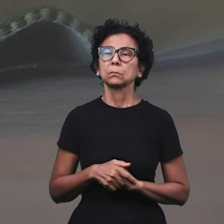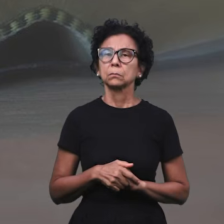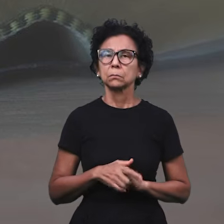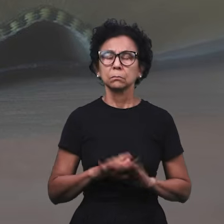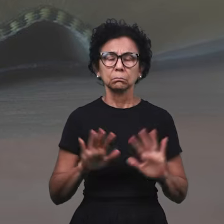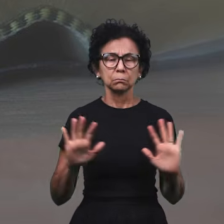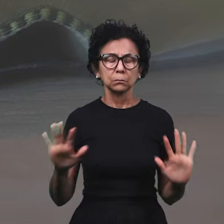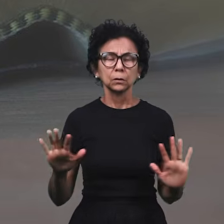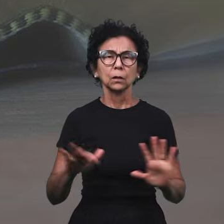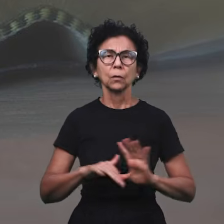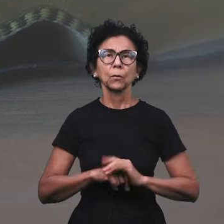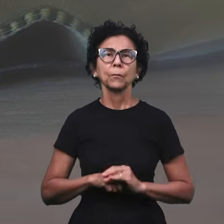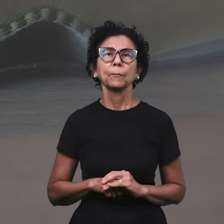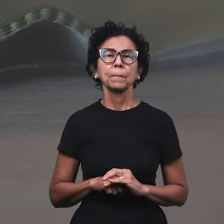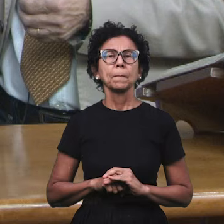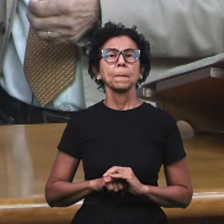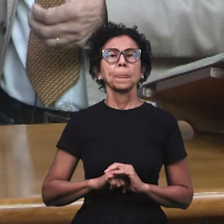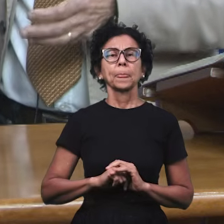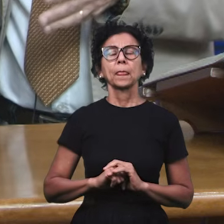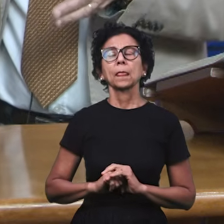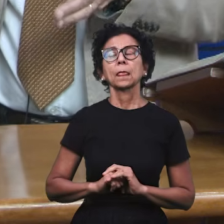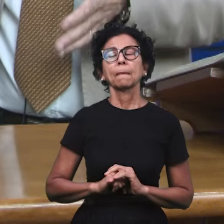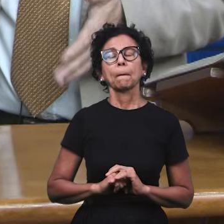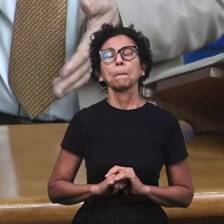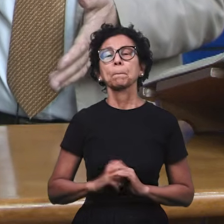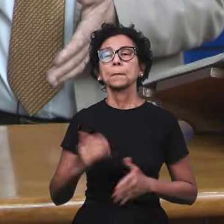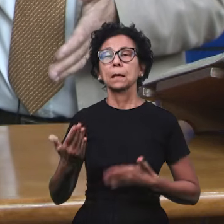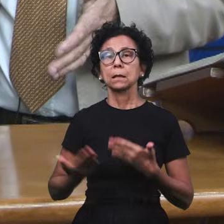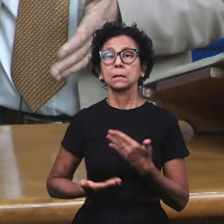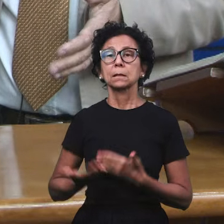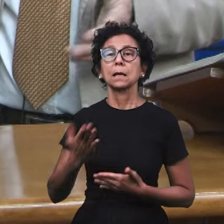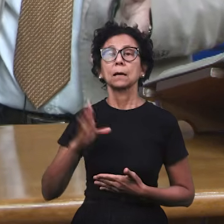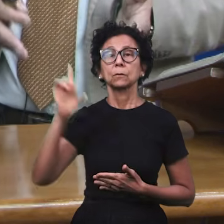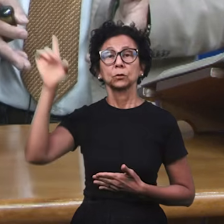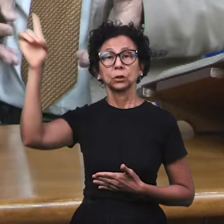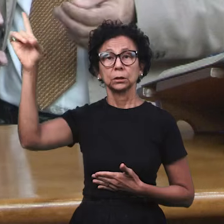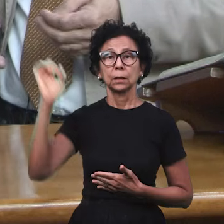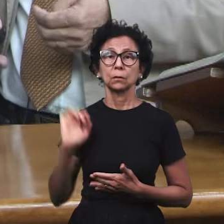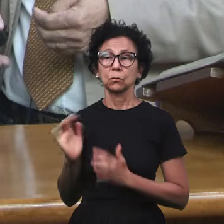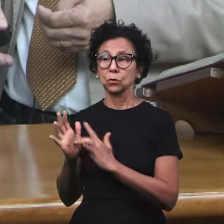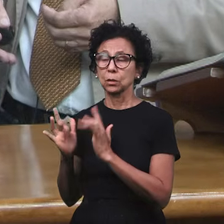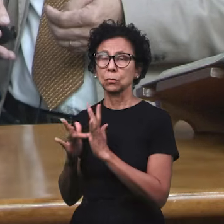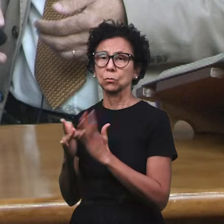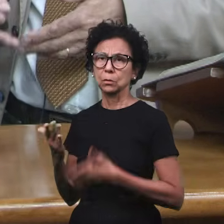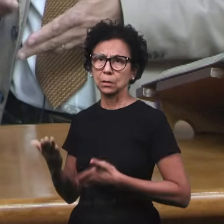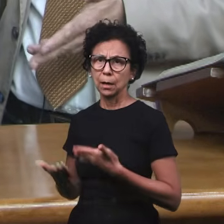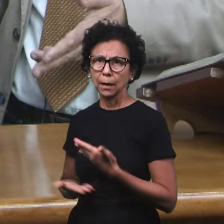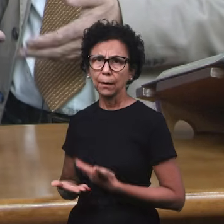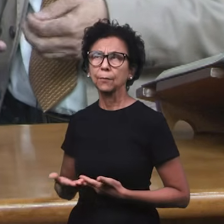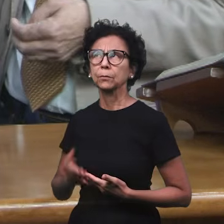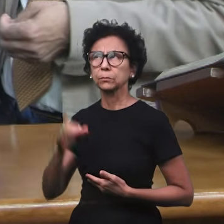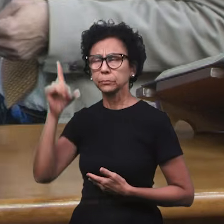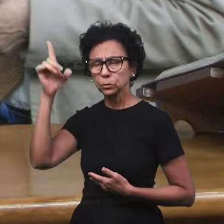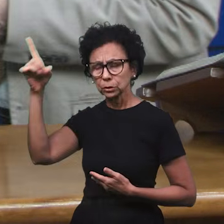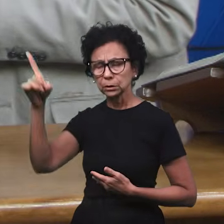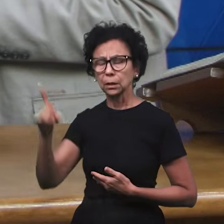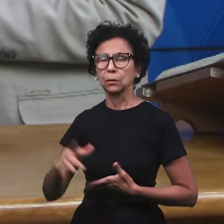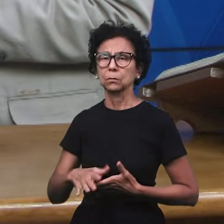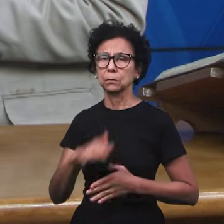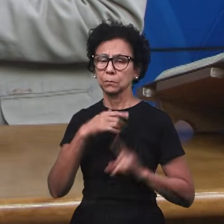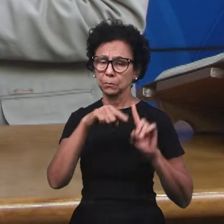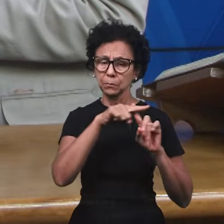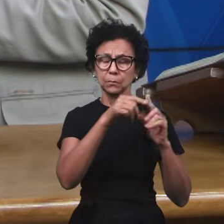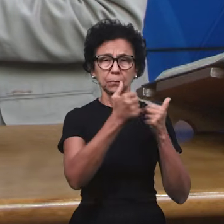si mesmo, tomando a forma de servo, que foi o propósito de Deus. Ele veio para sofrer todas as coisas, para entregar a sua vida por